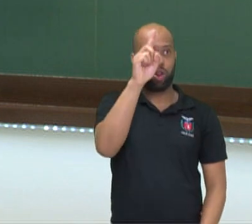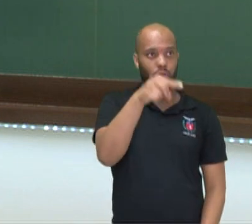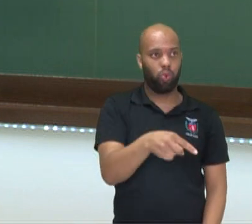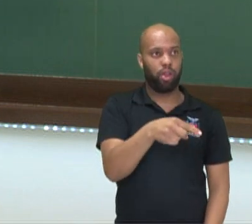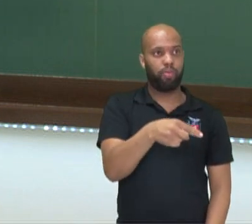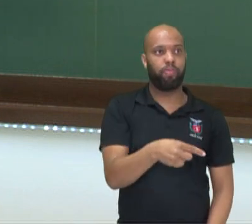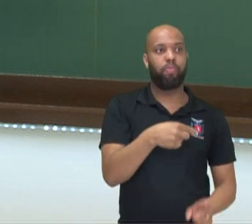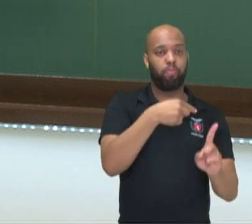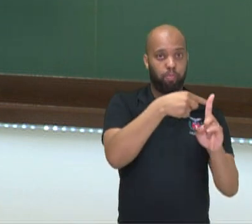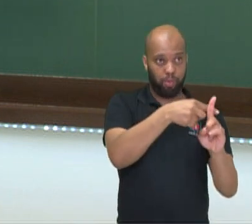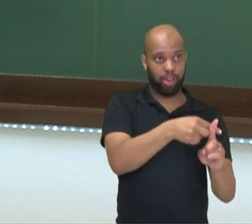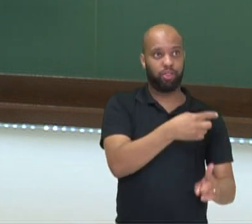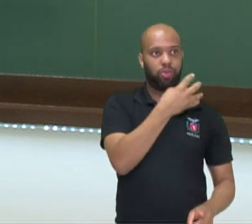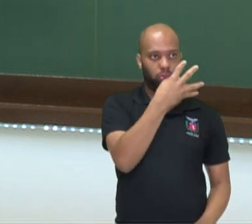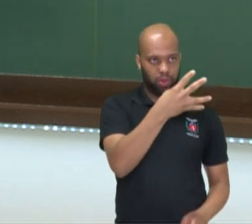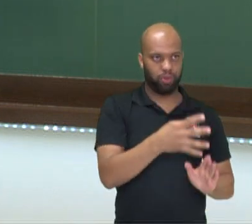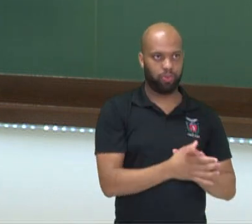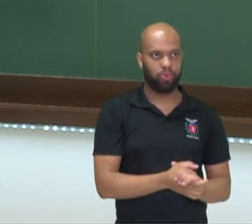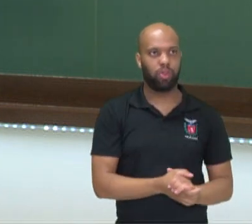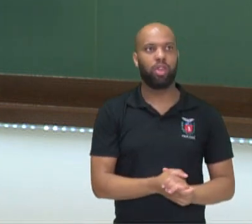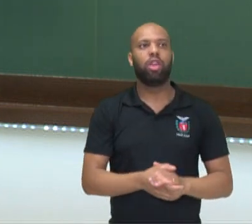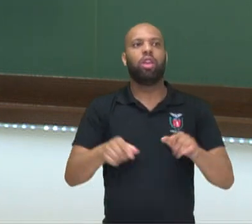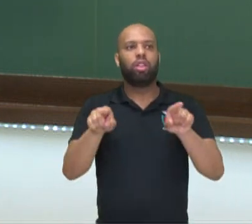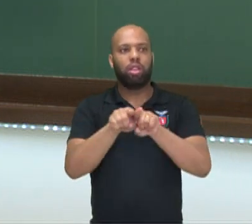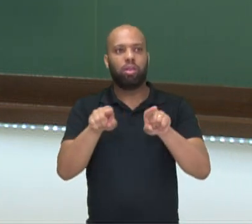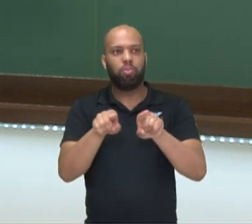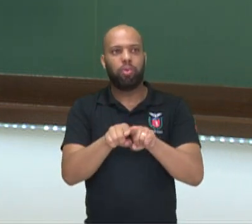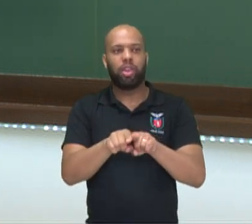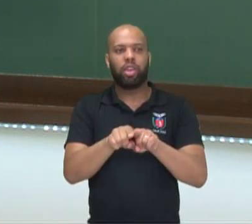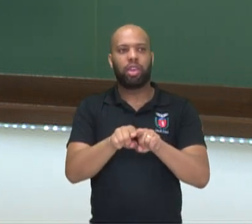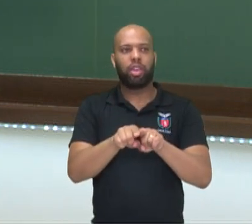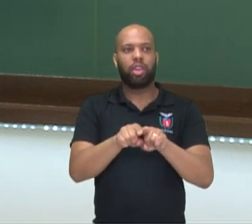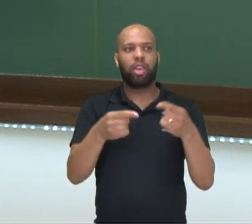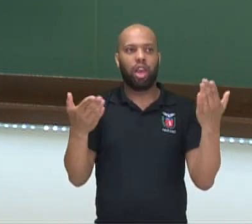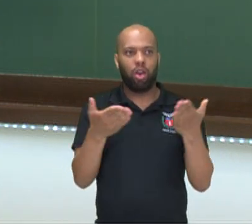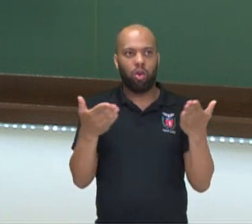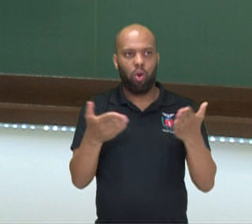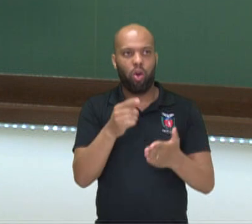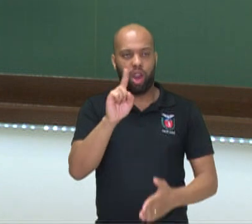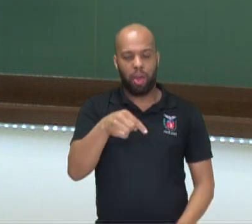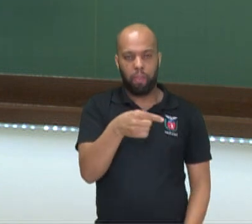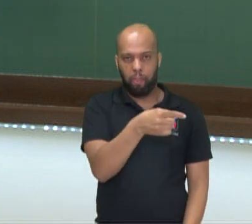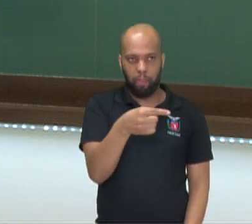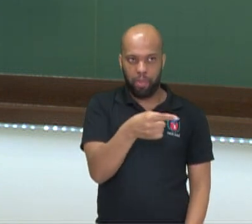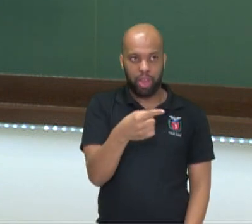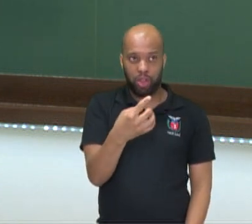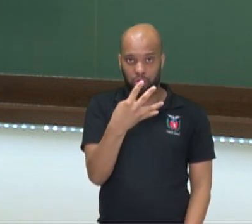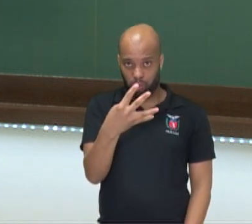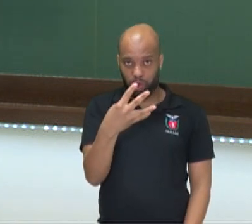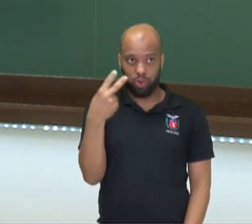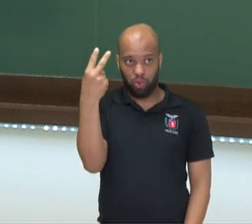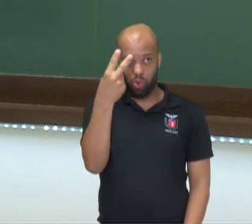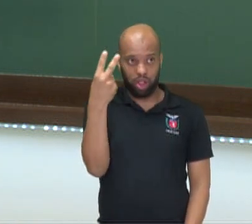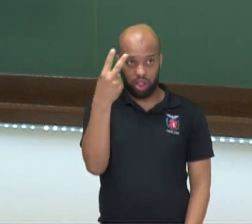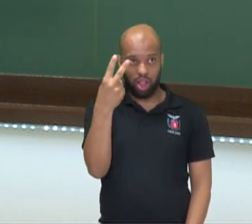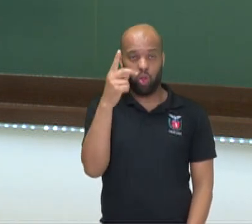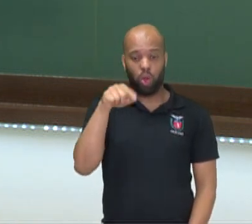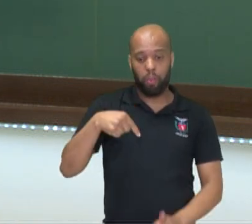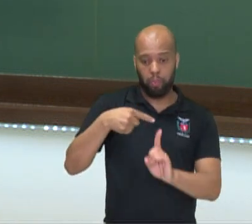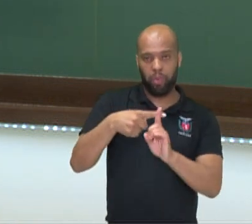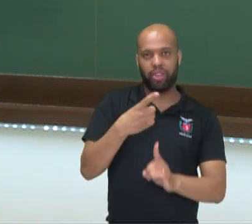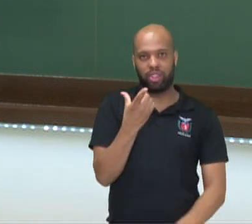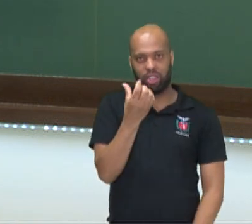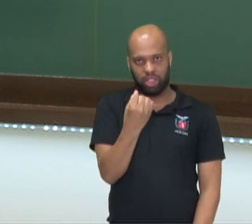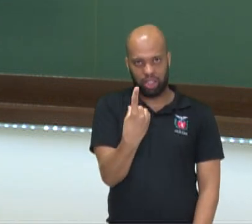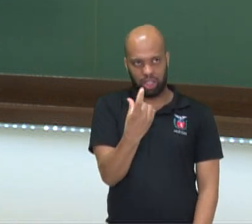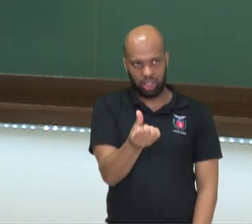denominador. Agora eu vou resolver a multiplicação. Menos 4 vezes menos 4 é mais 16. E agora eu